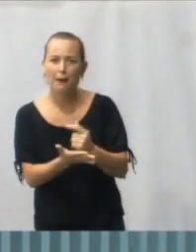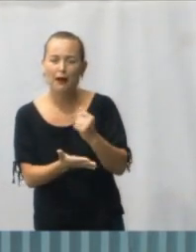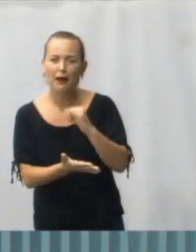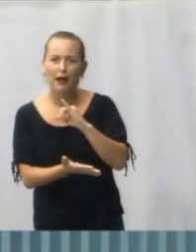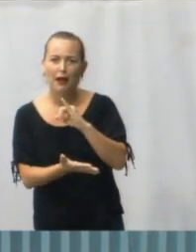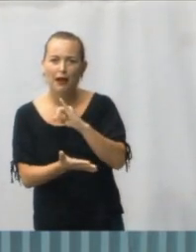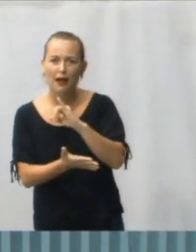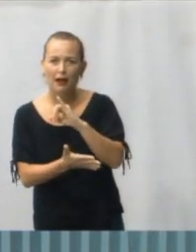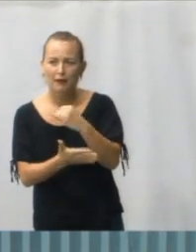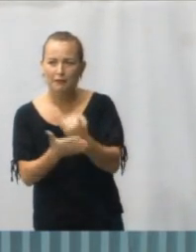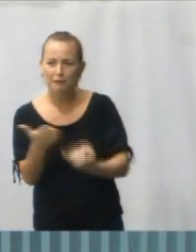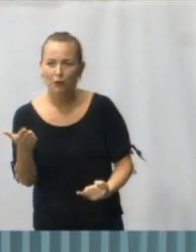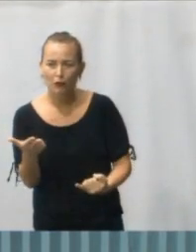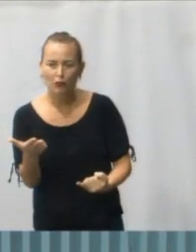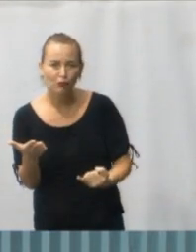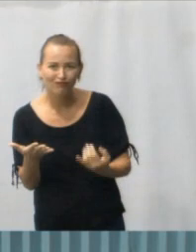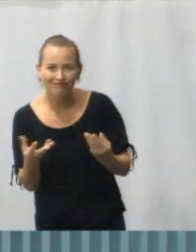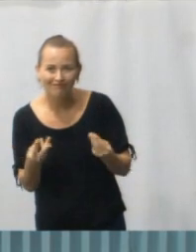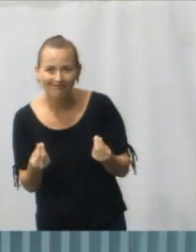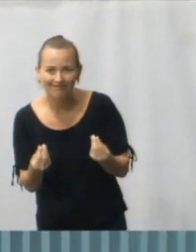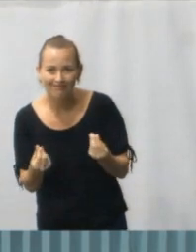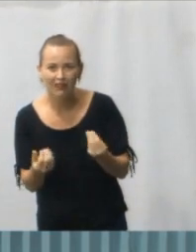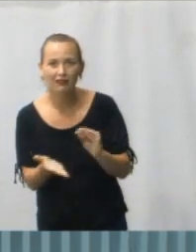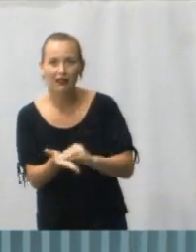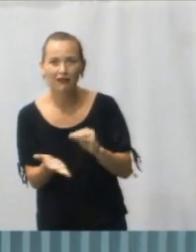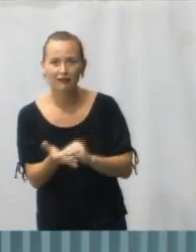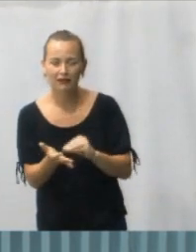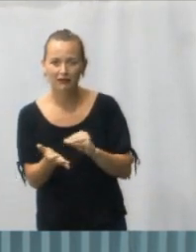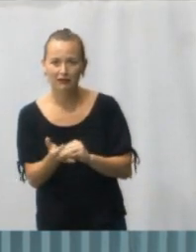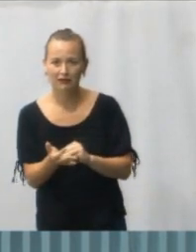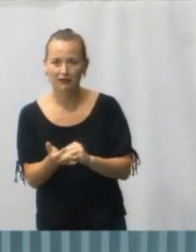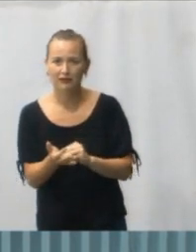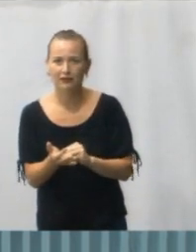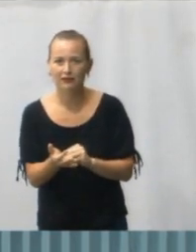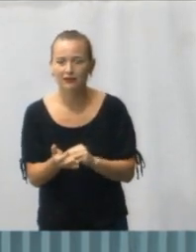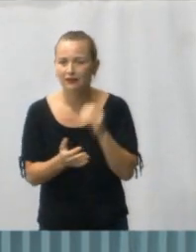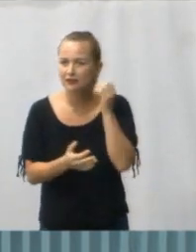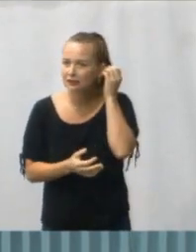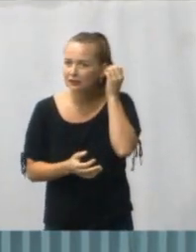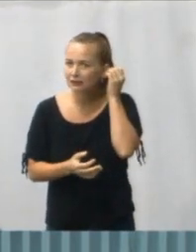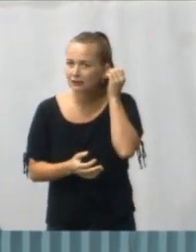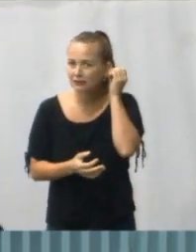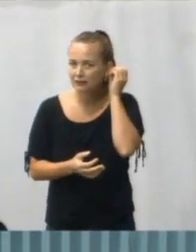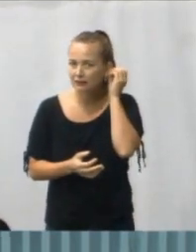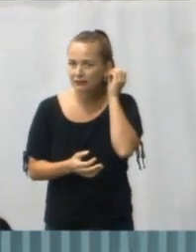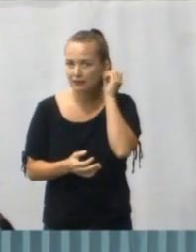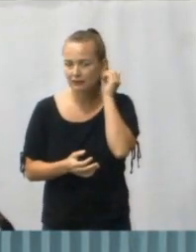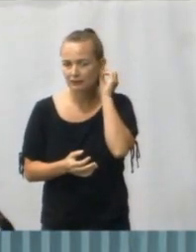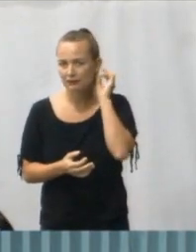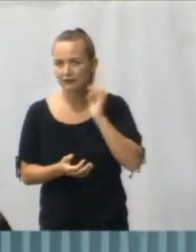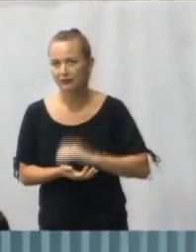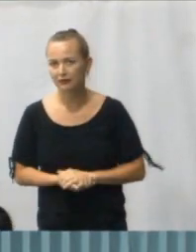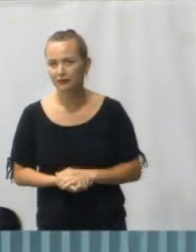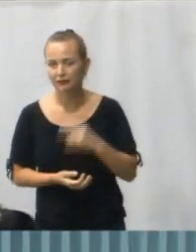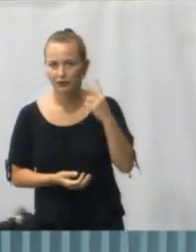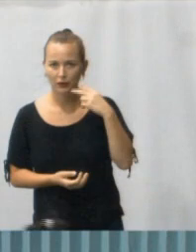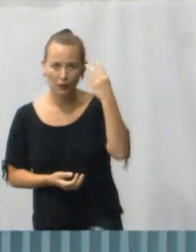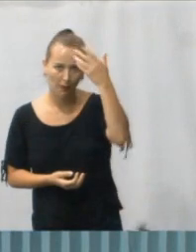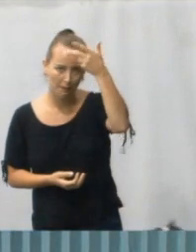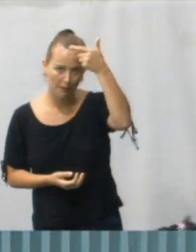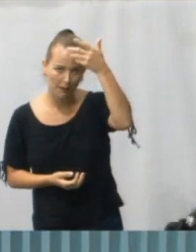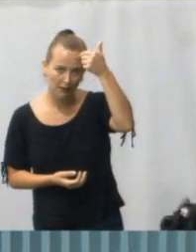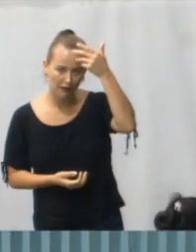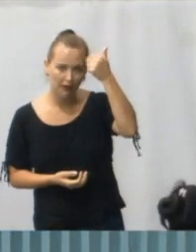recesso, né? Vereador Piquet, procedendo à votação, enquanto isso. Nós tivemos um aumento abusivo